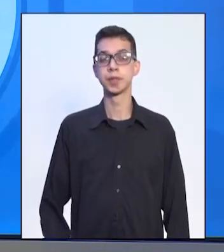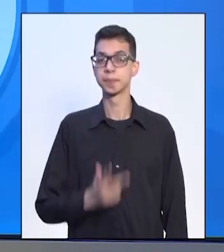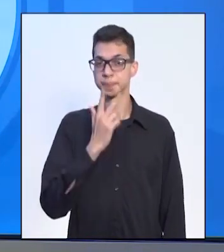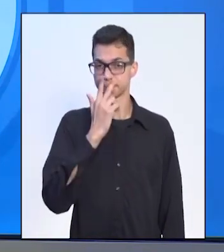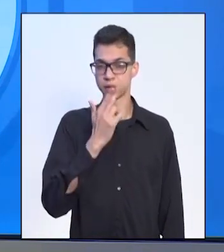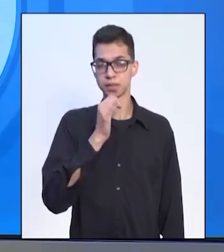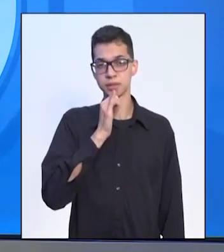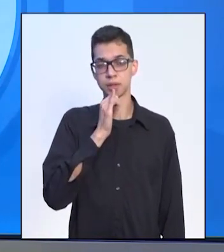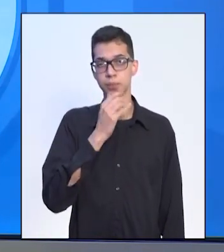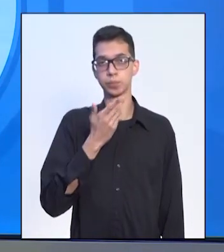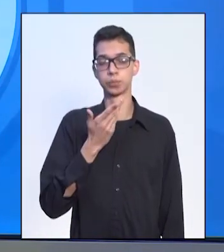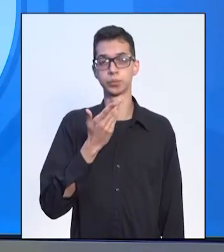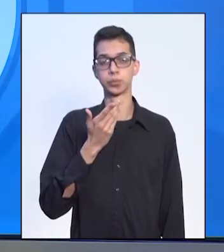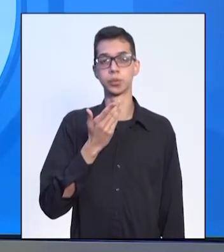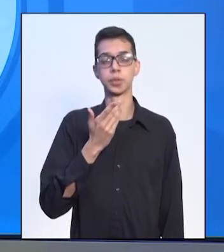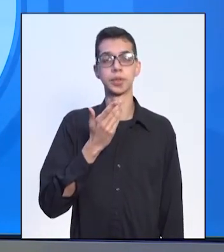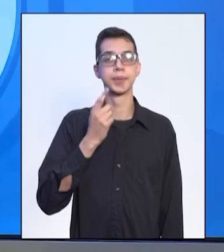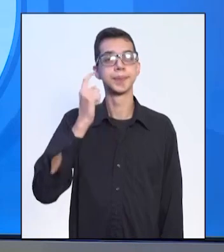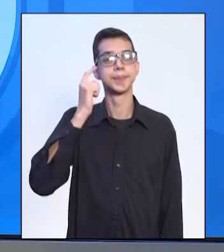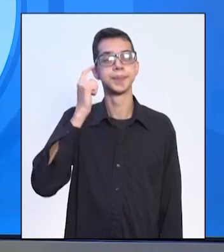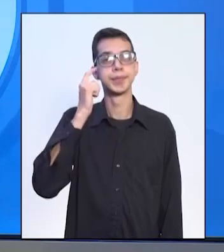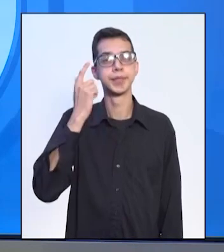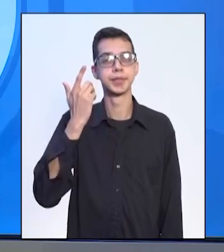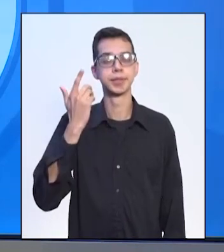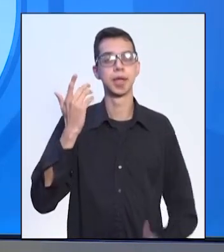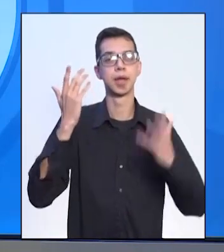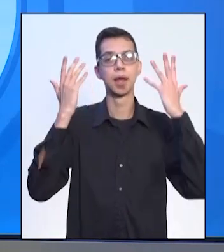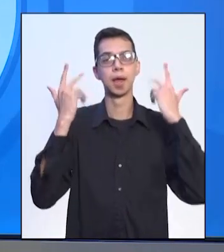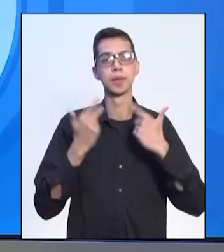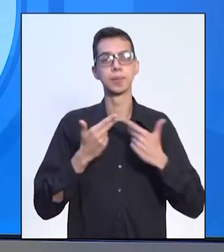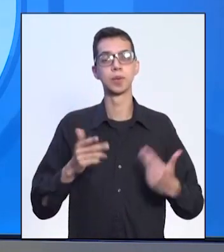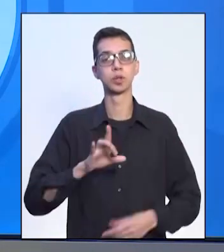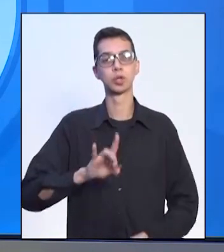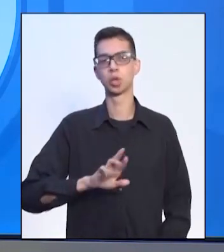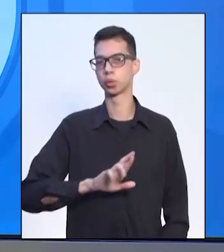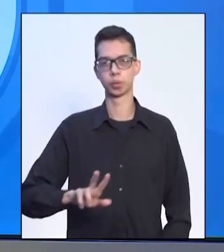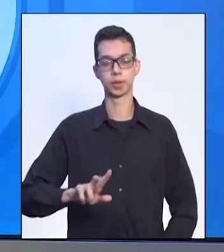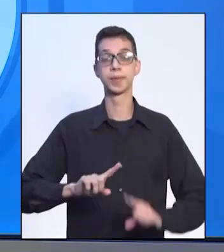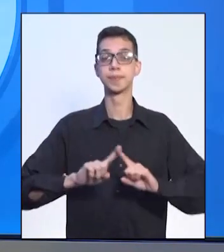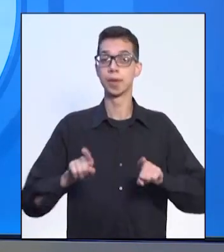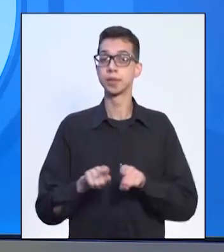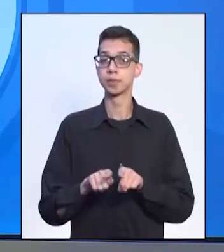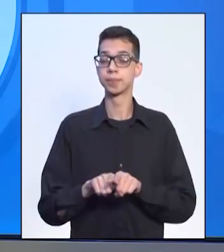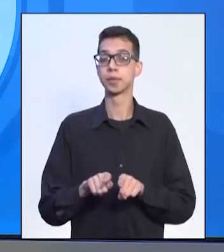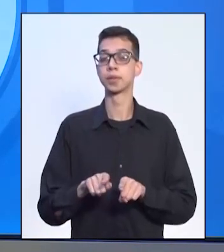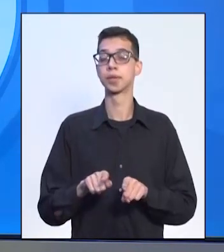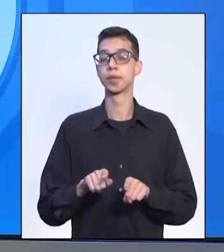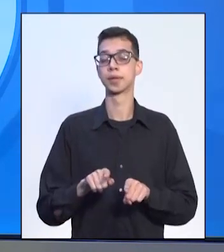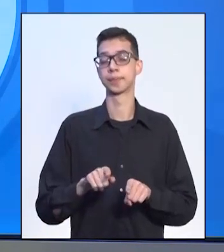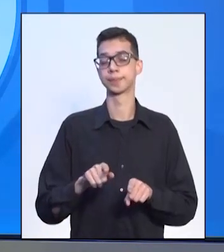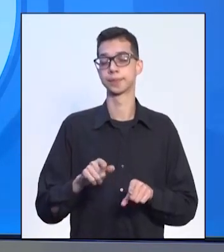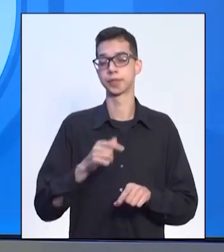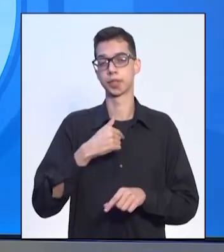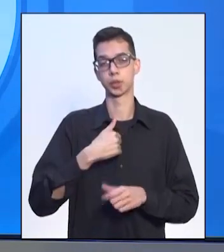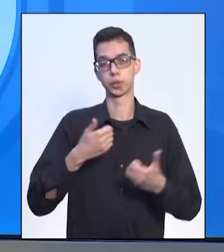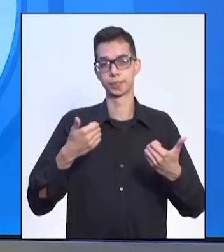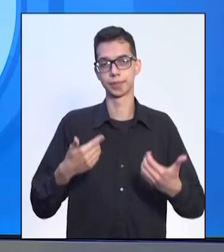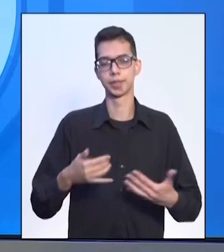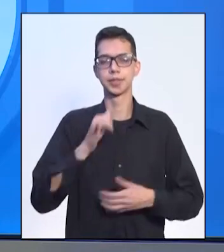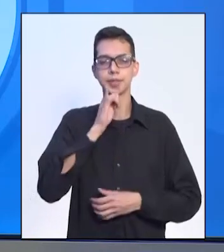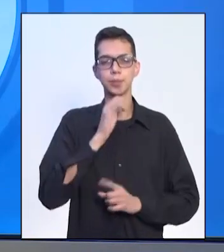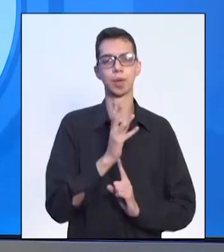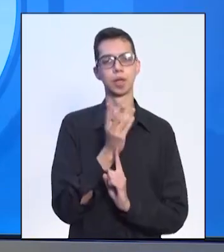enraizados apenas na nossa questão animal, mas também nas nossas outras dimensões, como eu falei, artísticas,